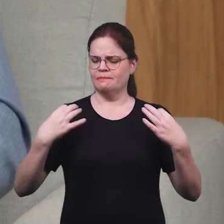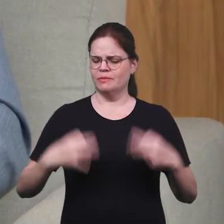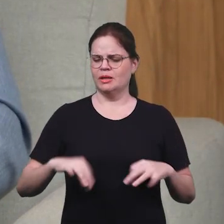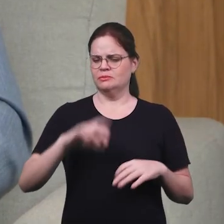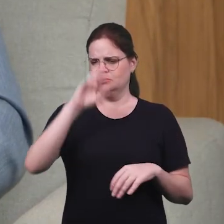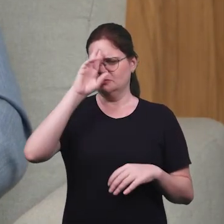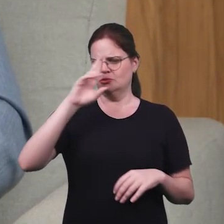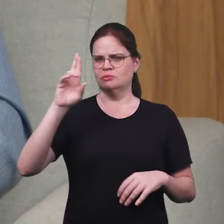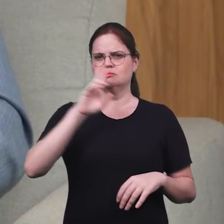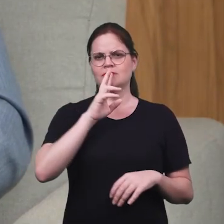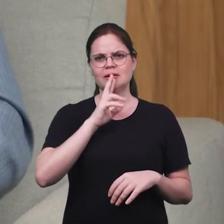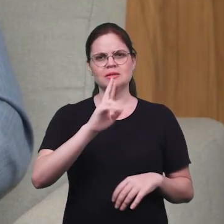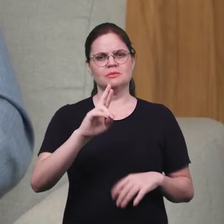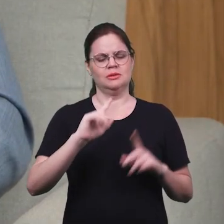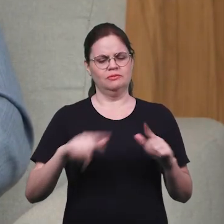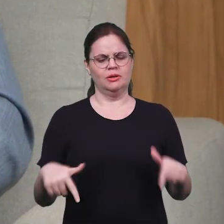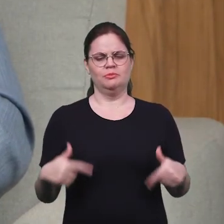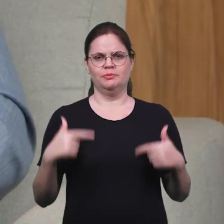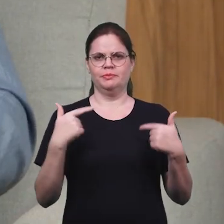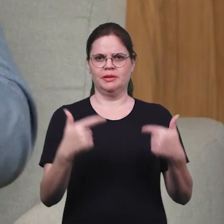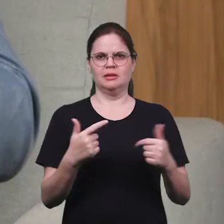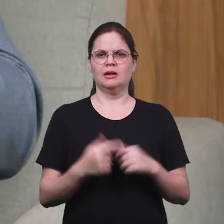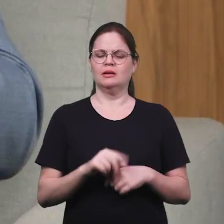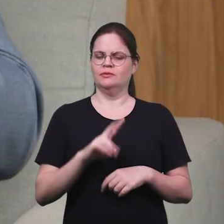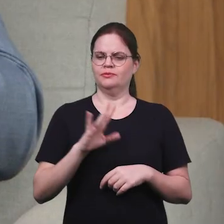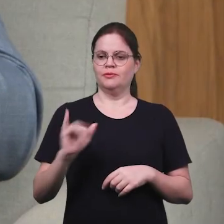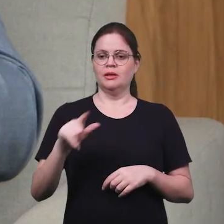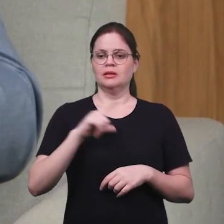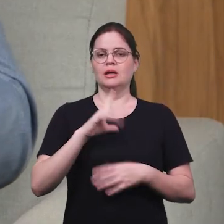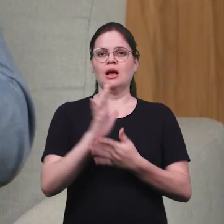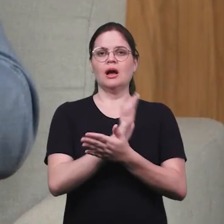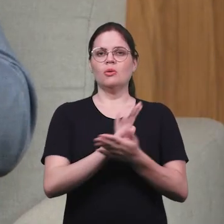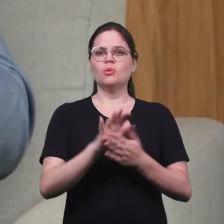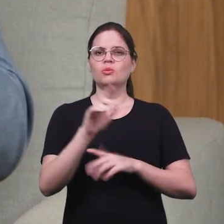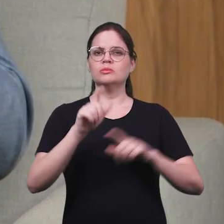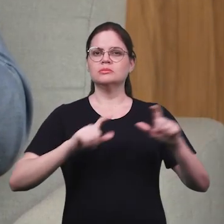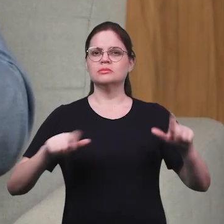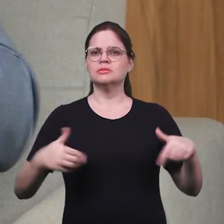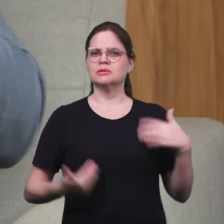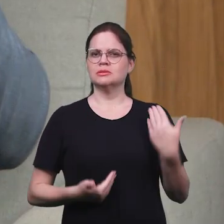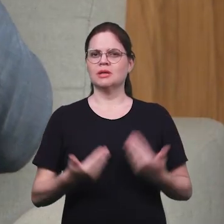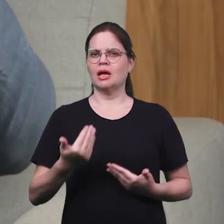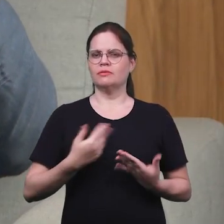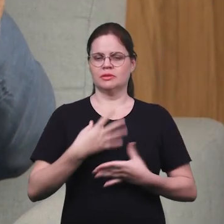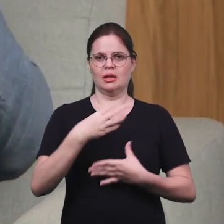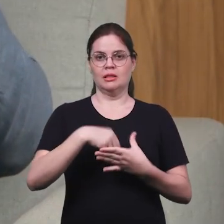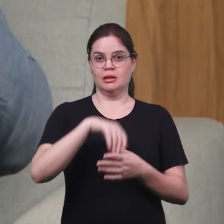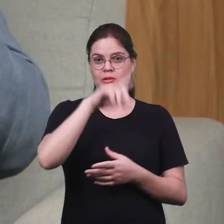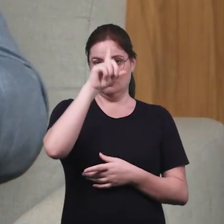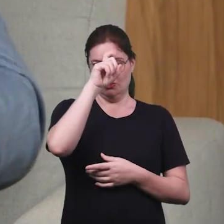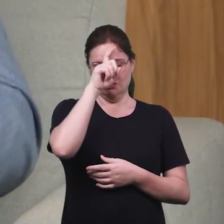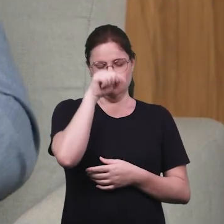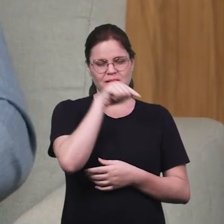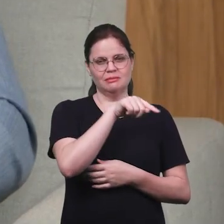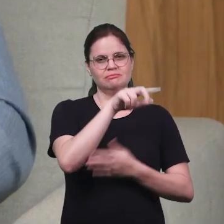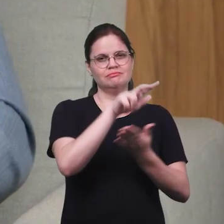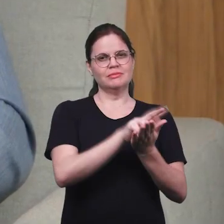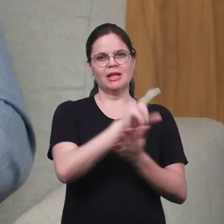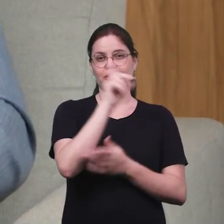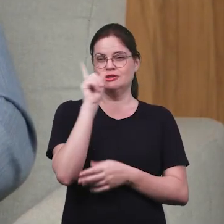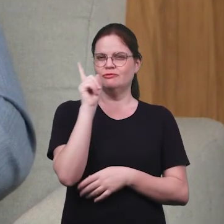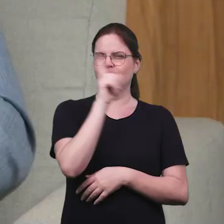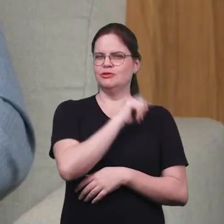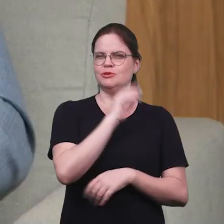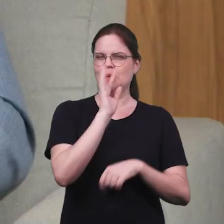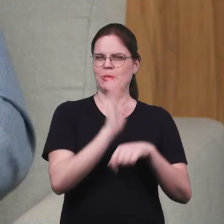responde mesmo. O Senhor opera. Enquanto tem irmãos nossos, familiares, amigos que estão em leitos de hospitais,